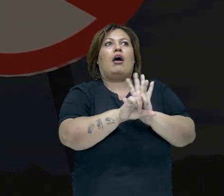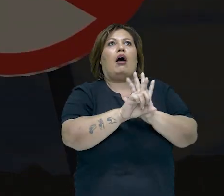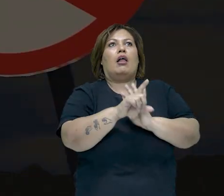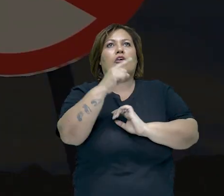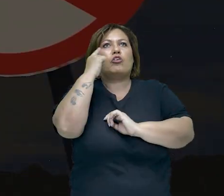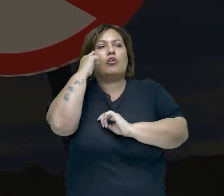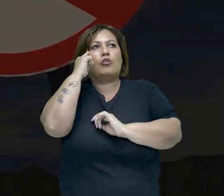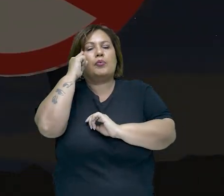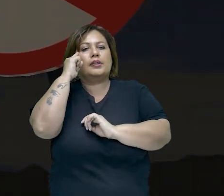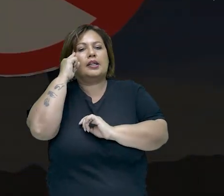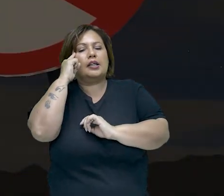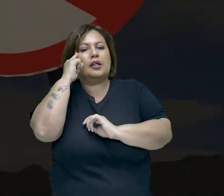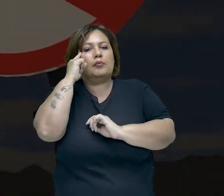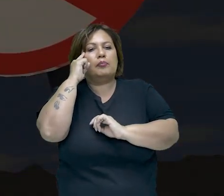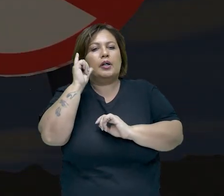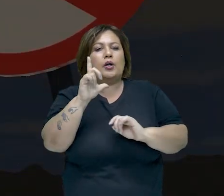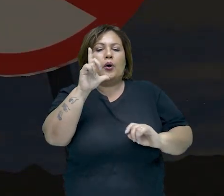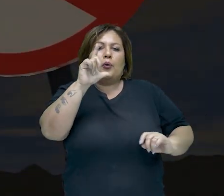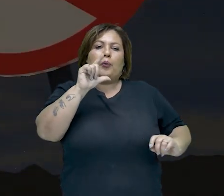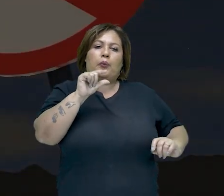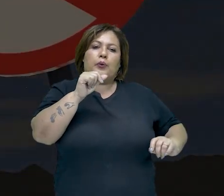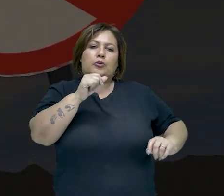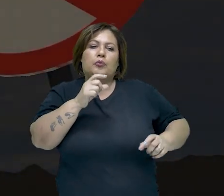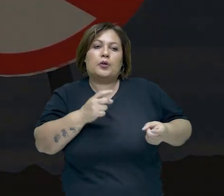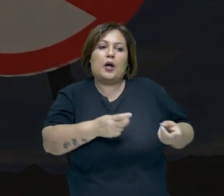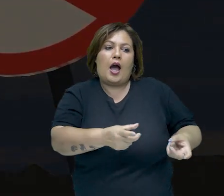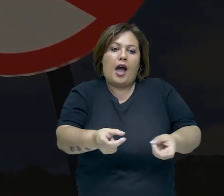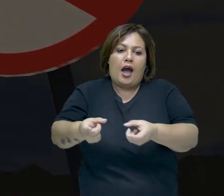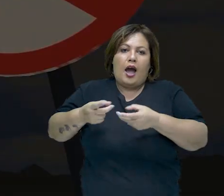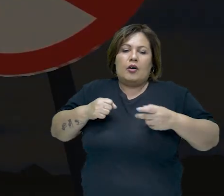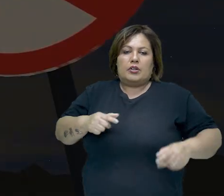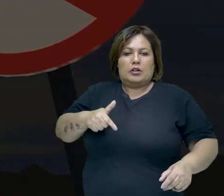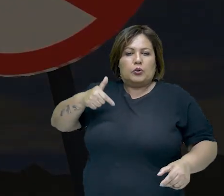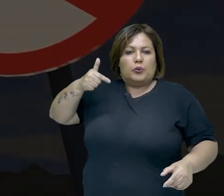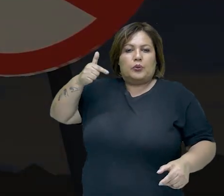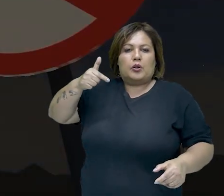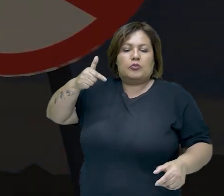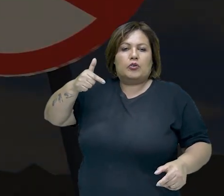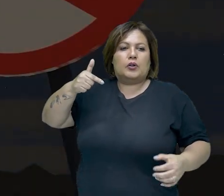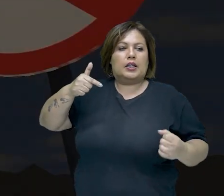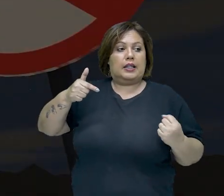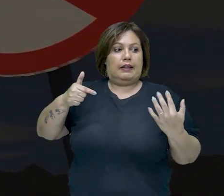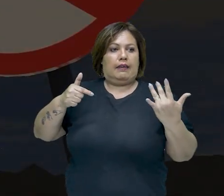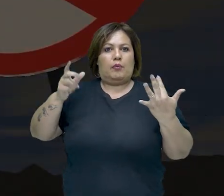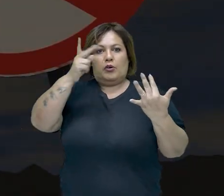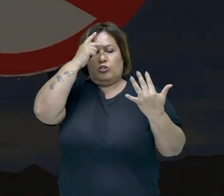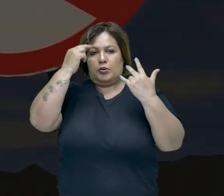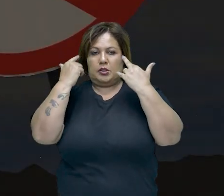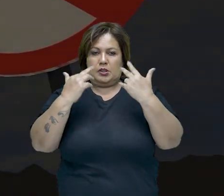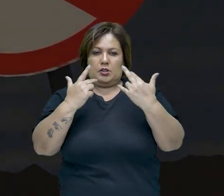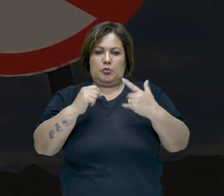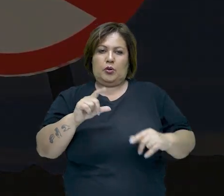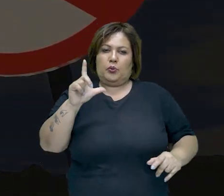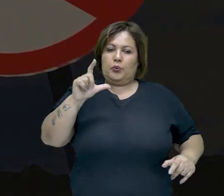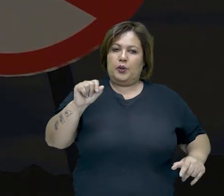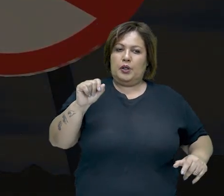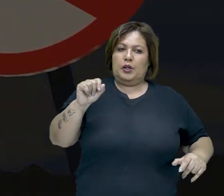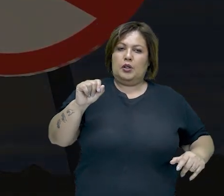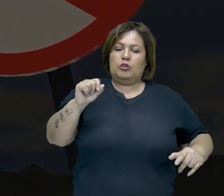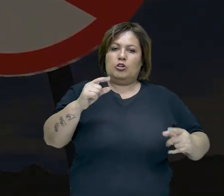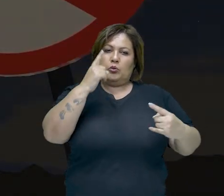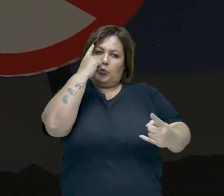foi pensada para reduzir a circulação de armas de fogo nas mãos de civis, diminuir a